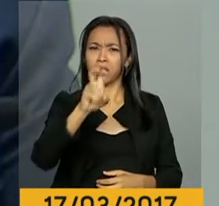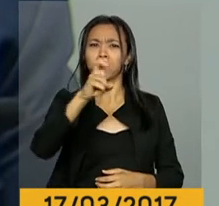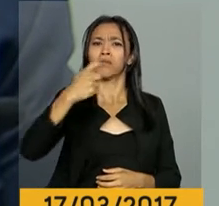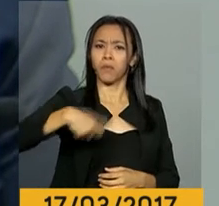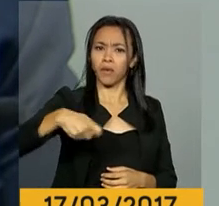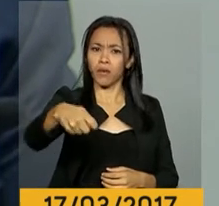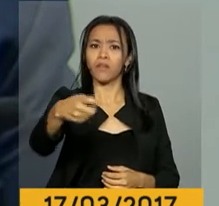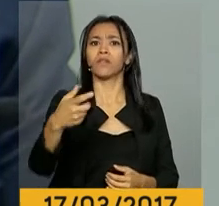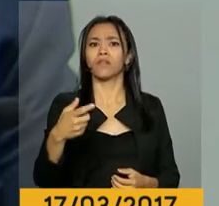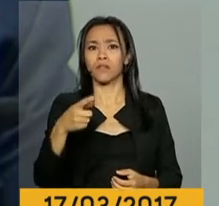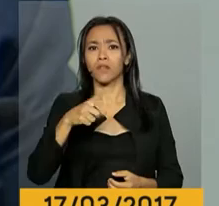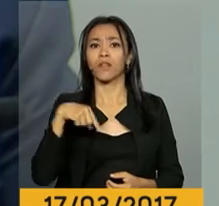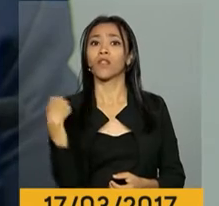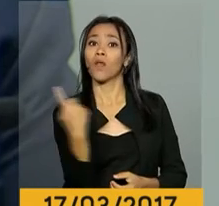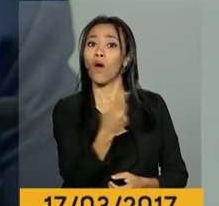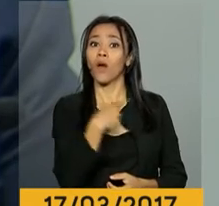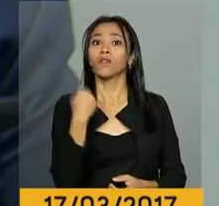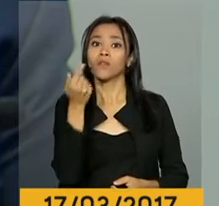4 meses, 5 meses,